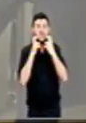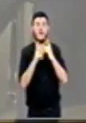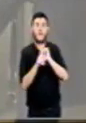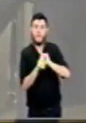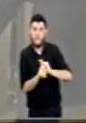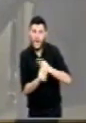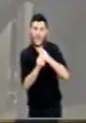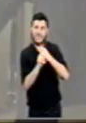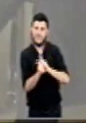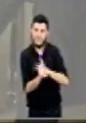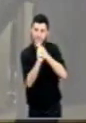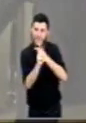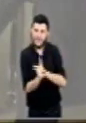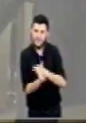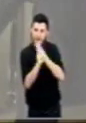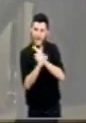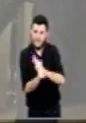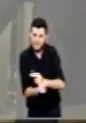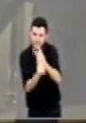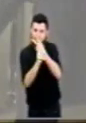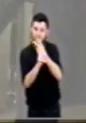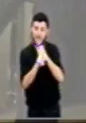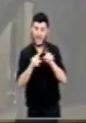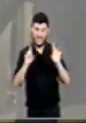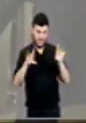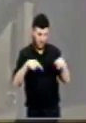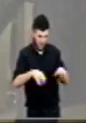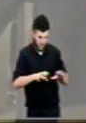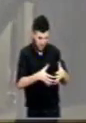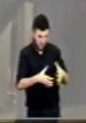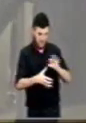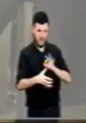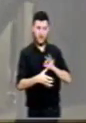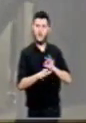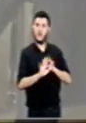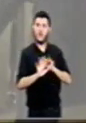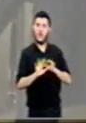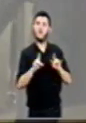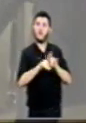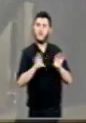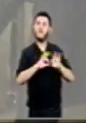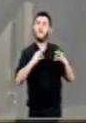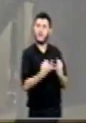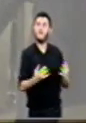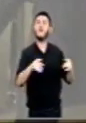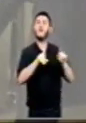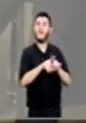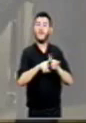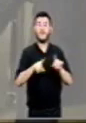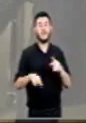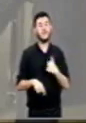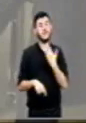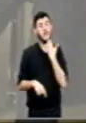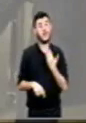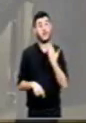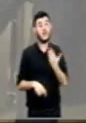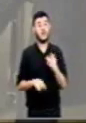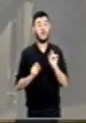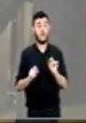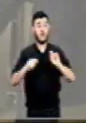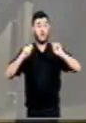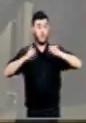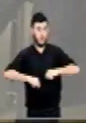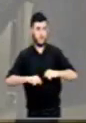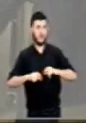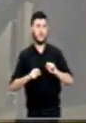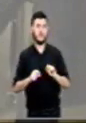familiares. E aqui eu finalizo a nossa explanação, requerendo a procedência da reclamação em tela, a competência desta